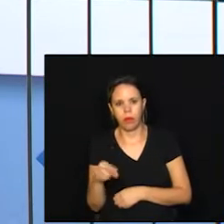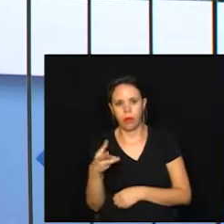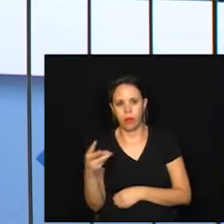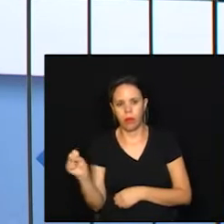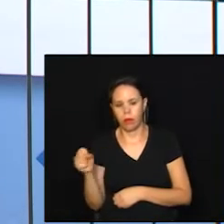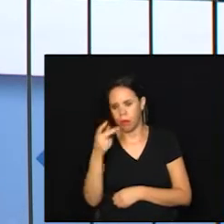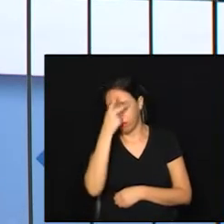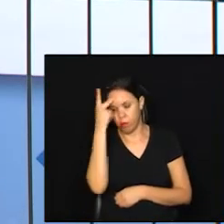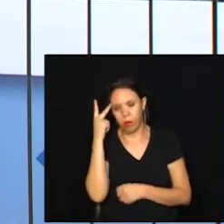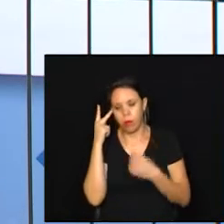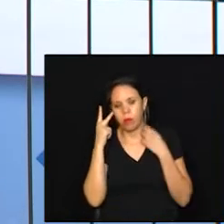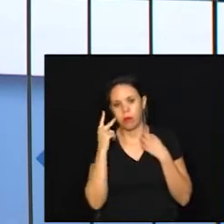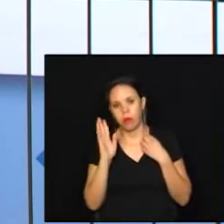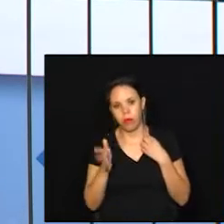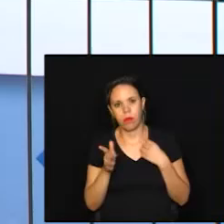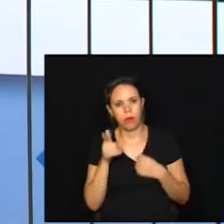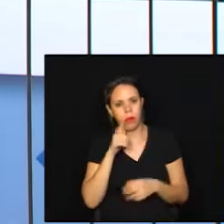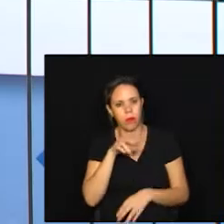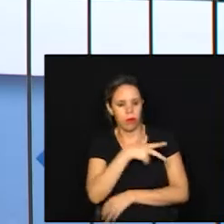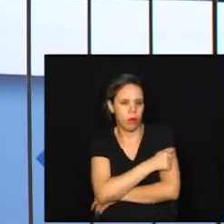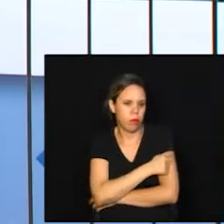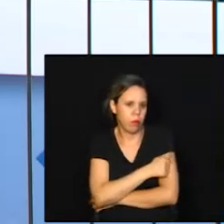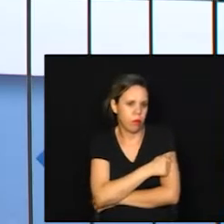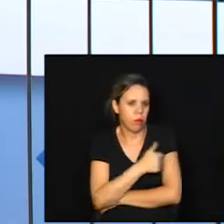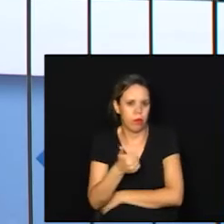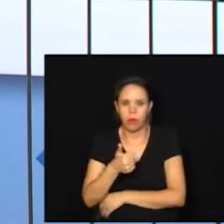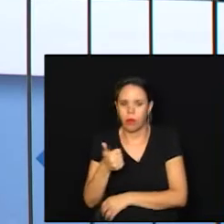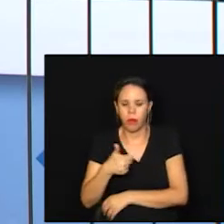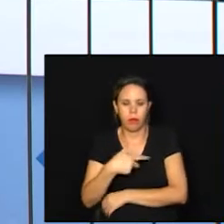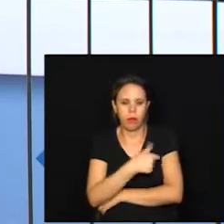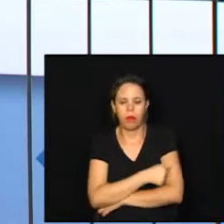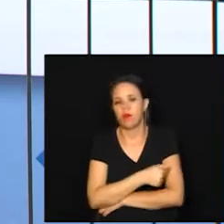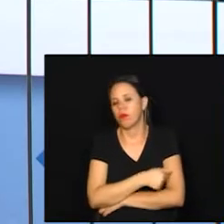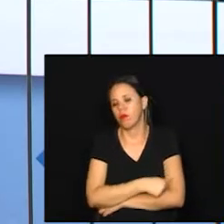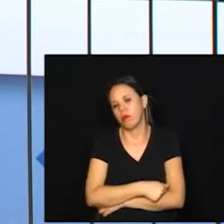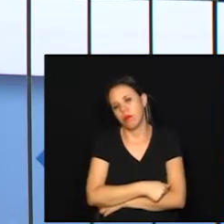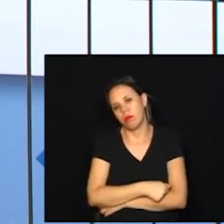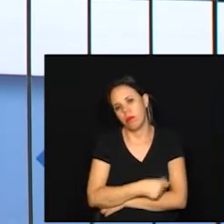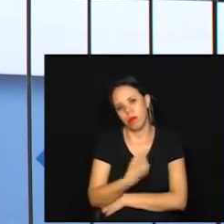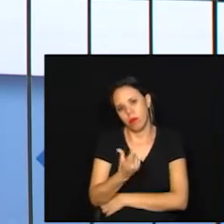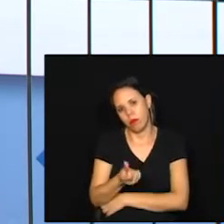58.738 pessoas que já foram imunizadas com a primeira dose e